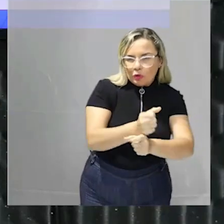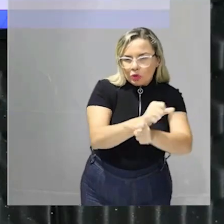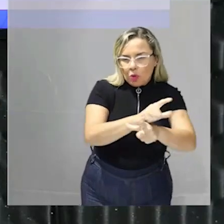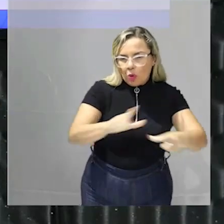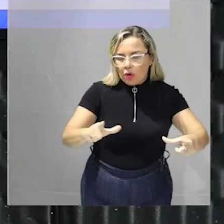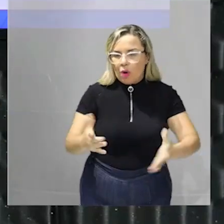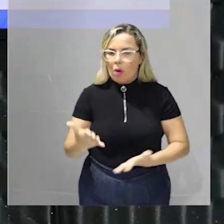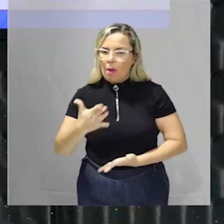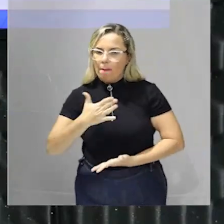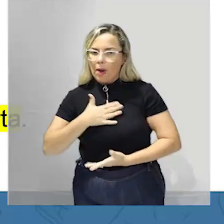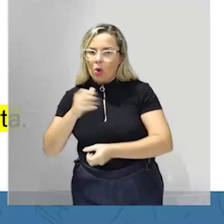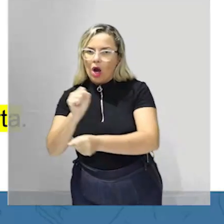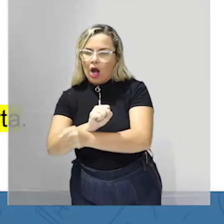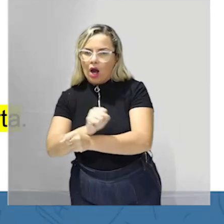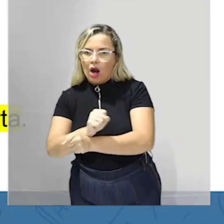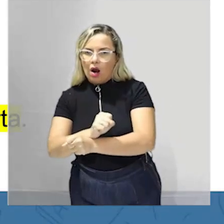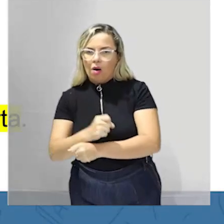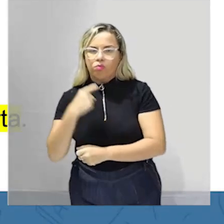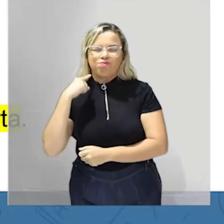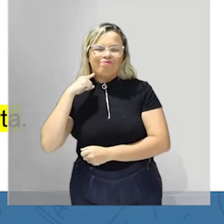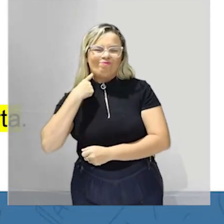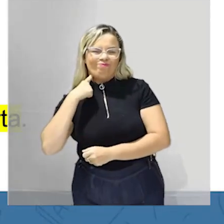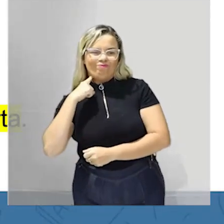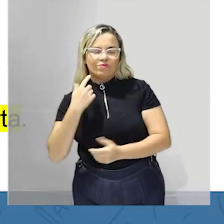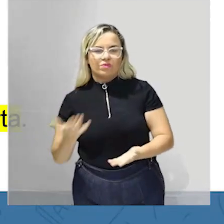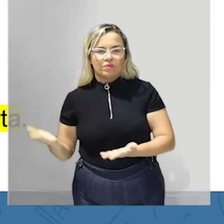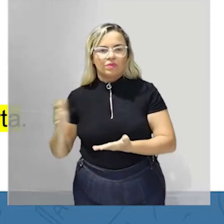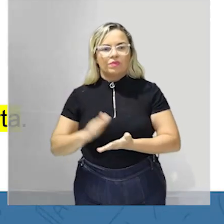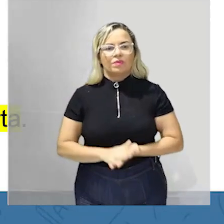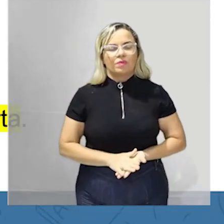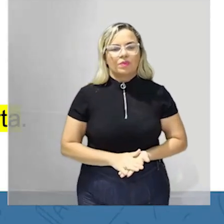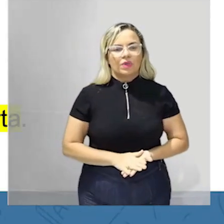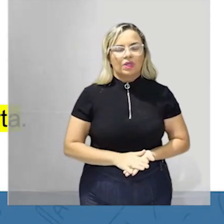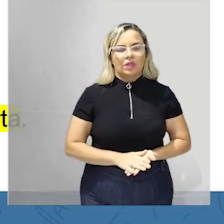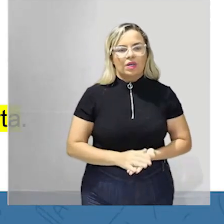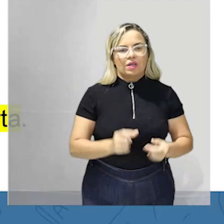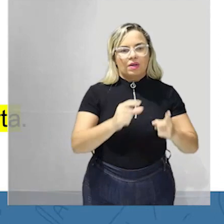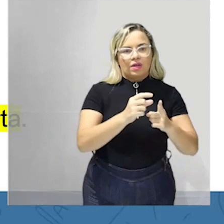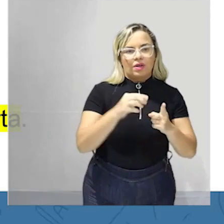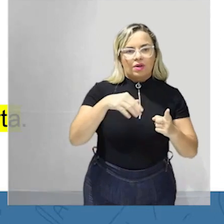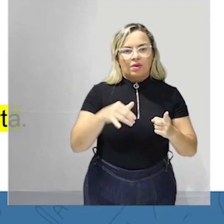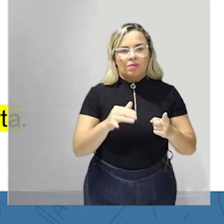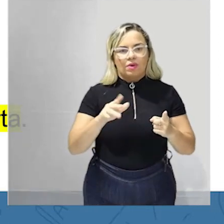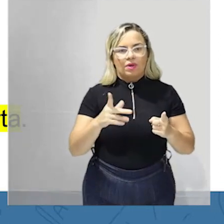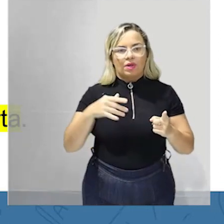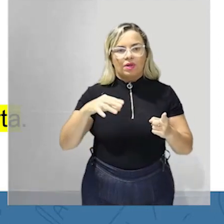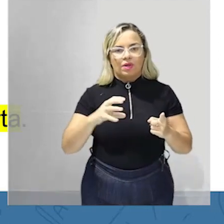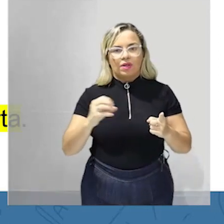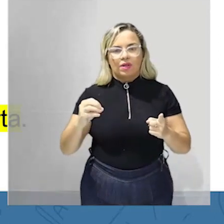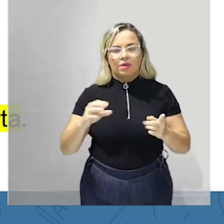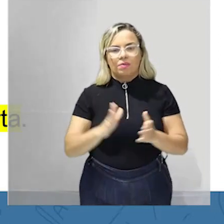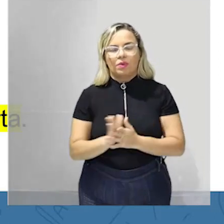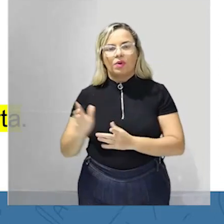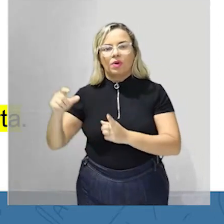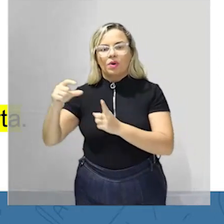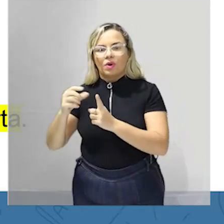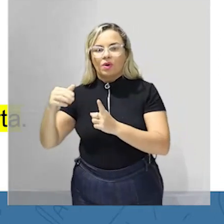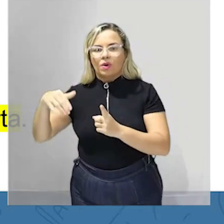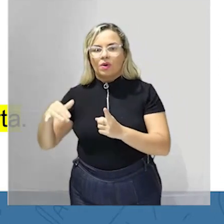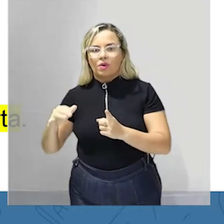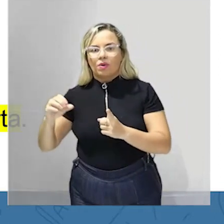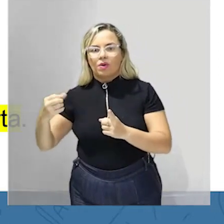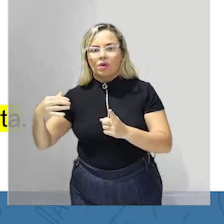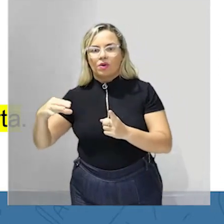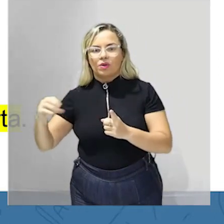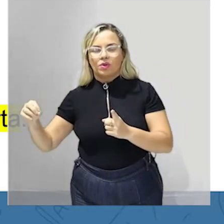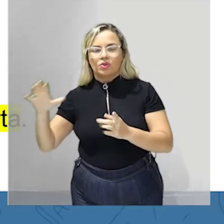Então, muito limpo, muito sucio. Antônimos. Vivo cerca del